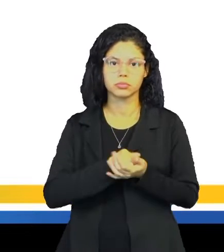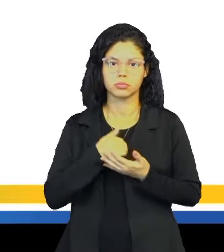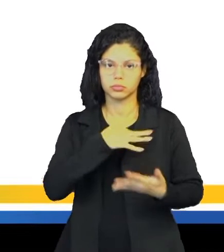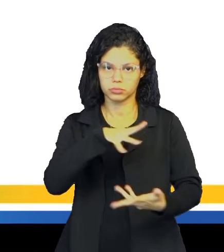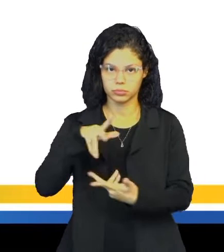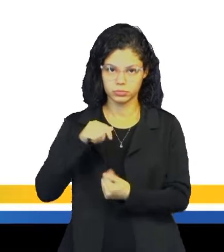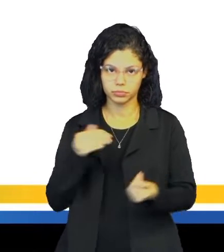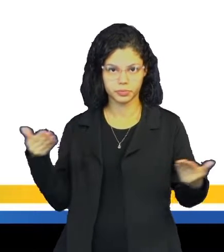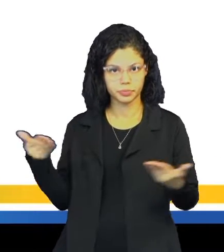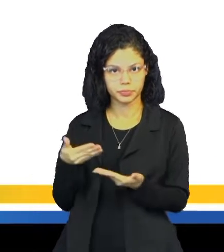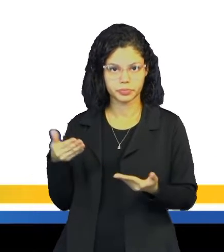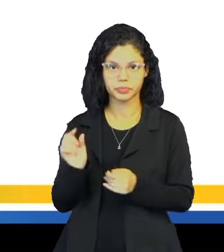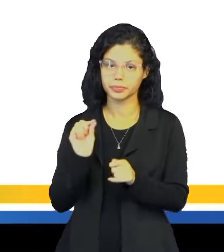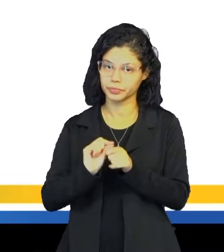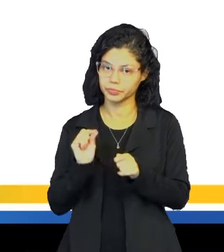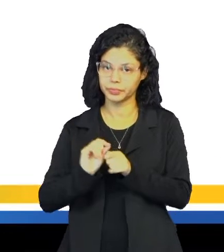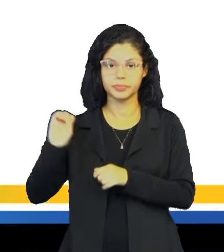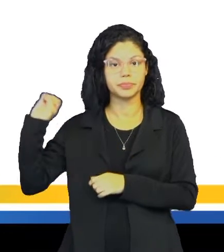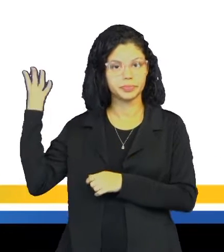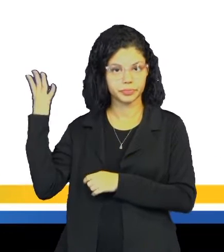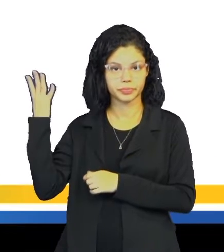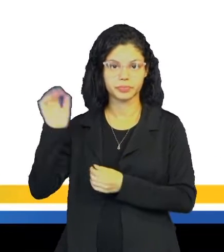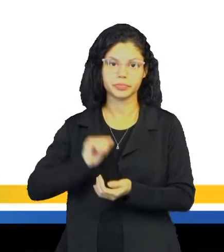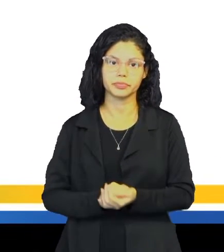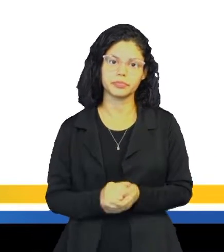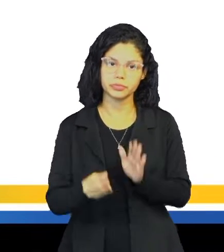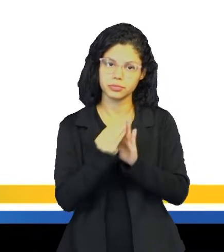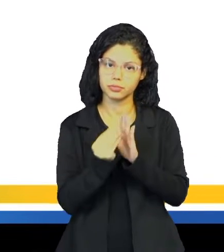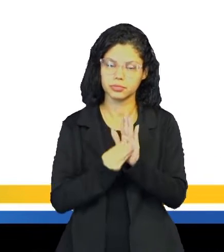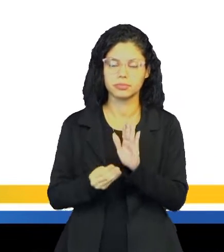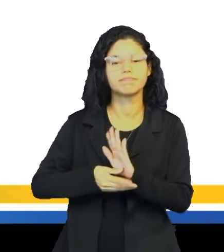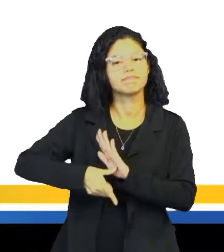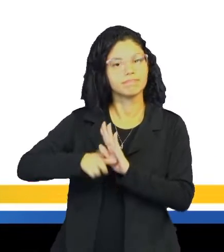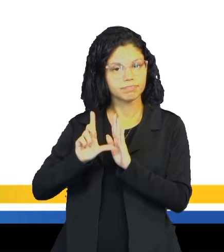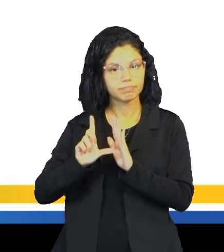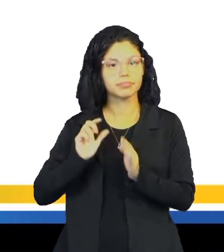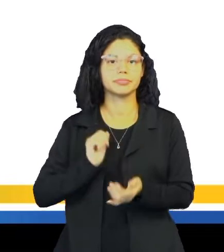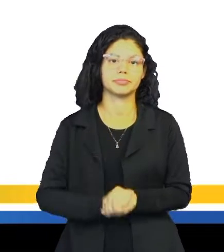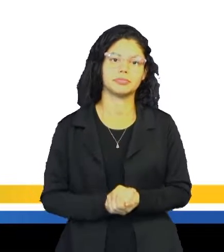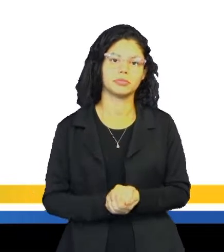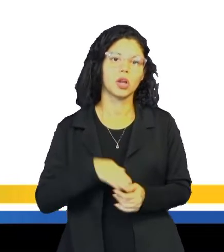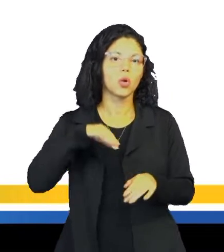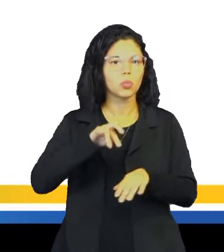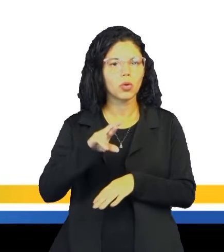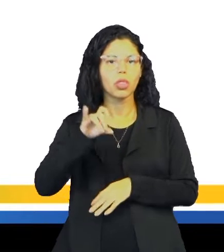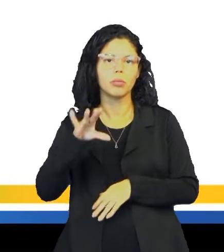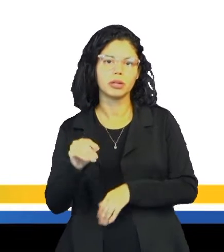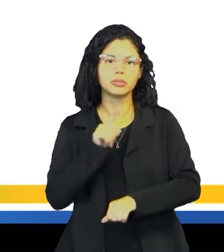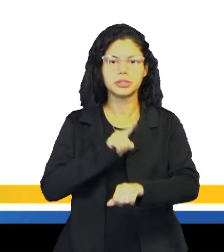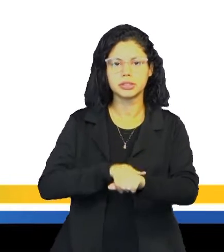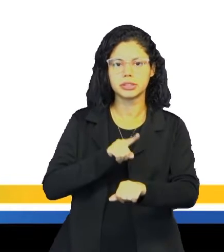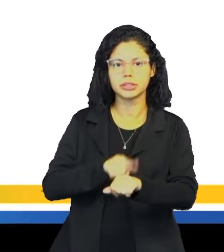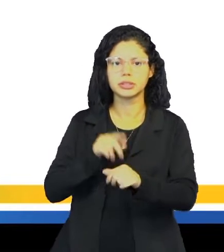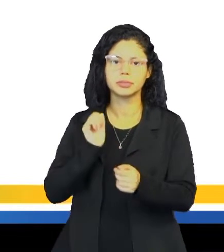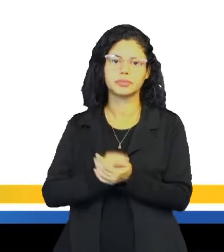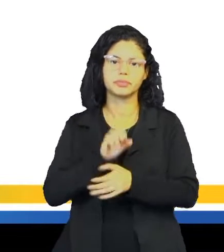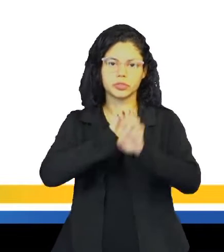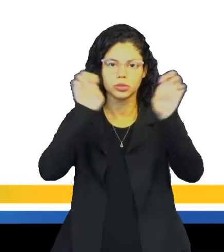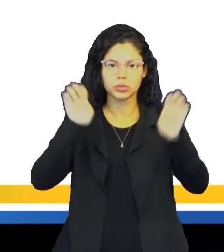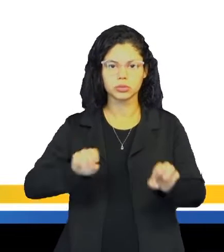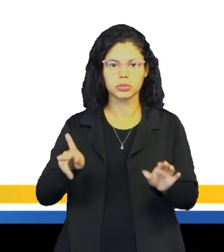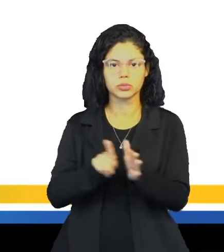o atual mundo é composto dos acontecimentos e feitos anteriores. Os monumentos, templos,